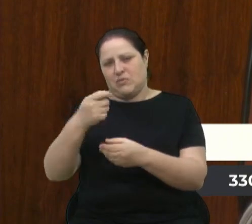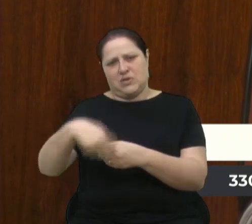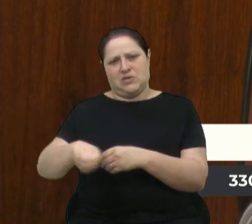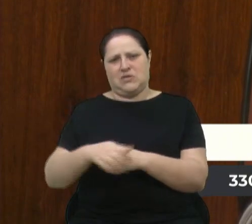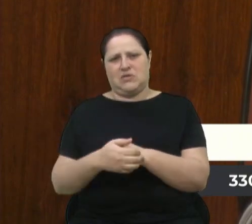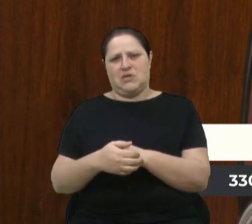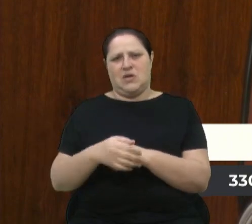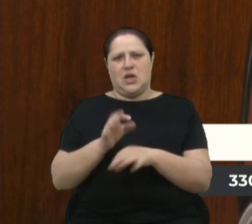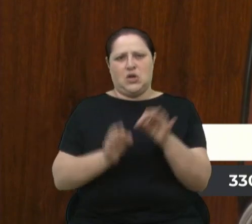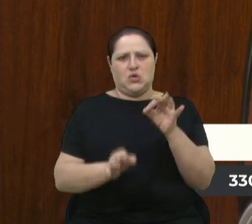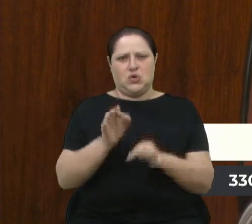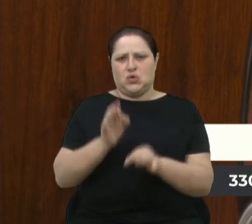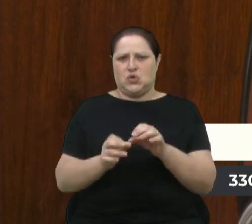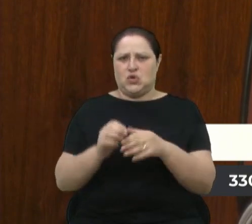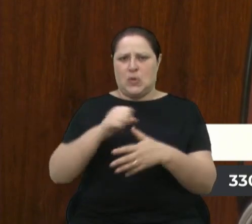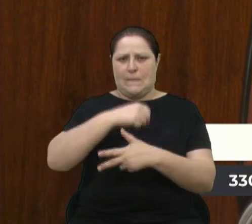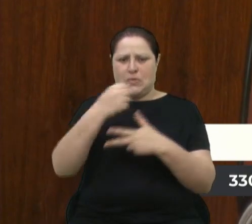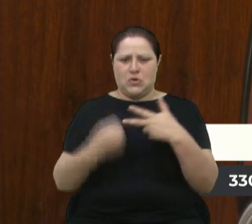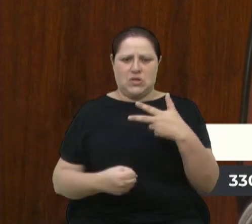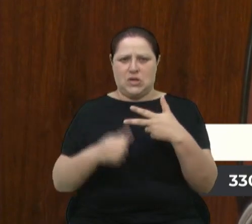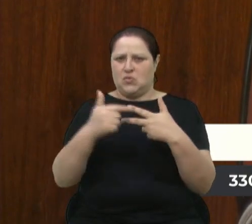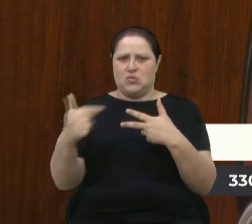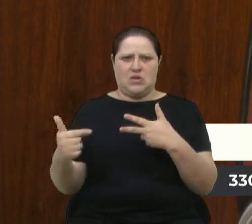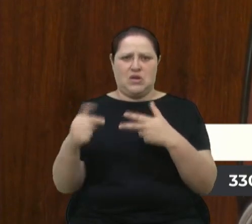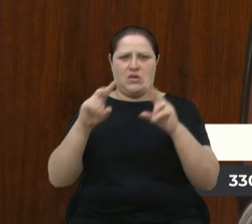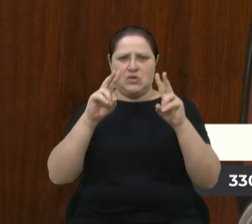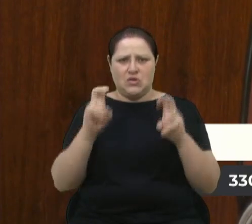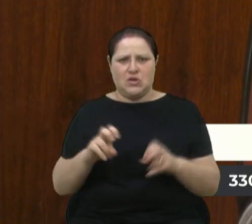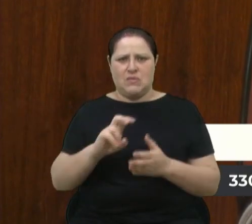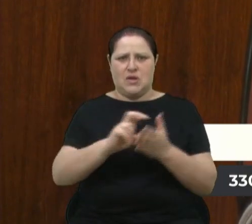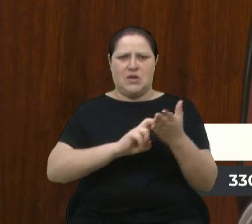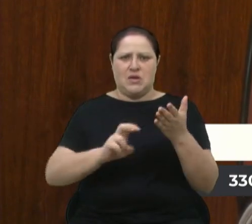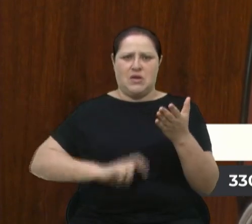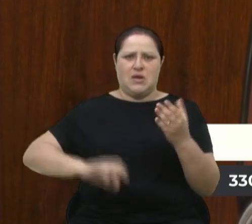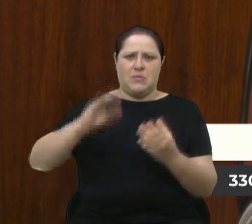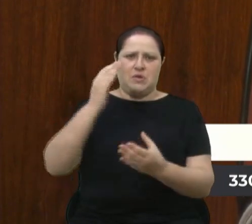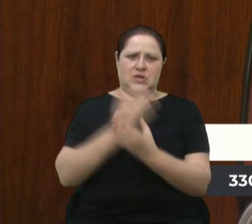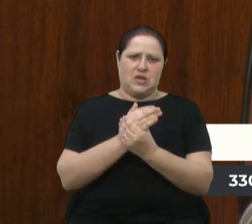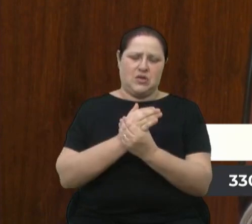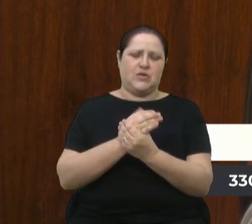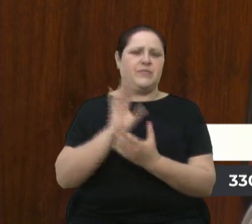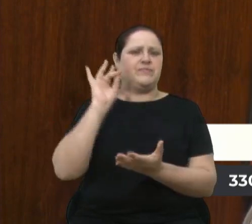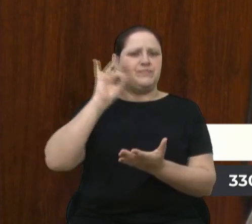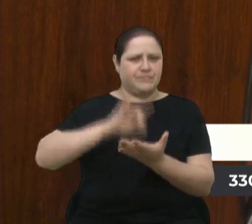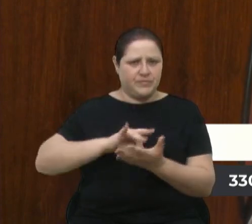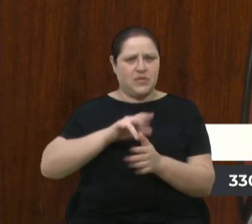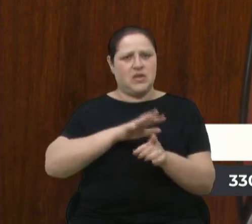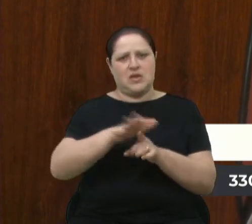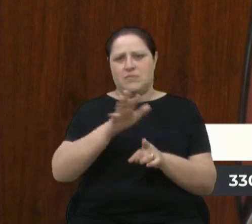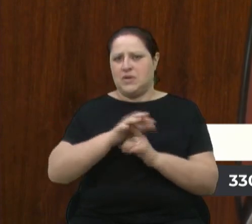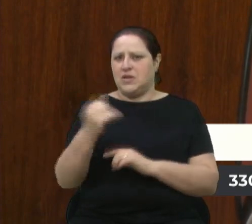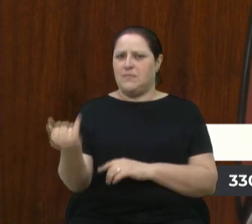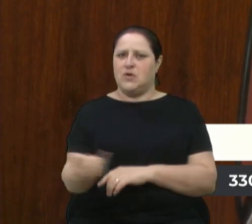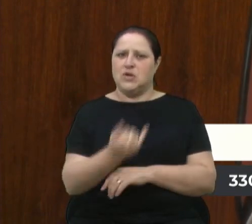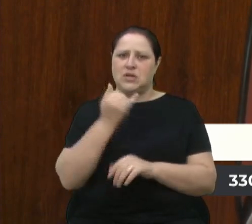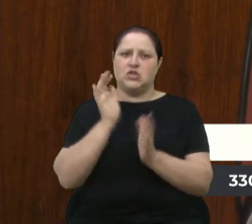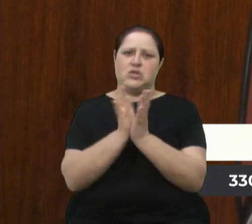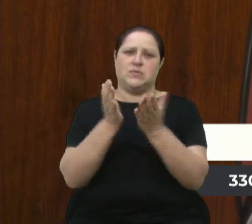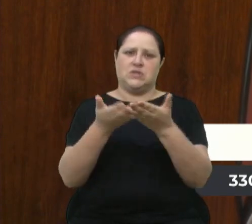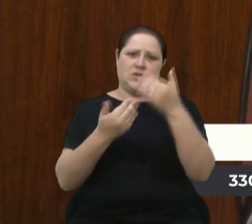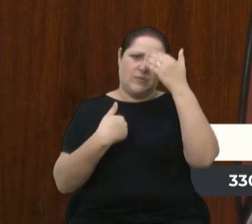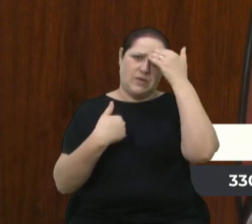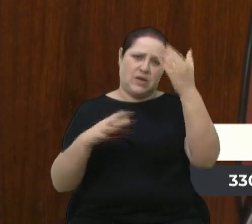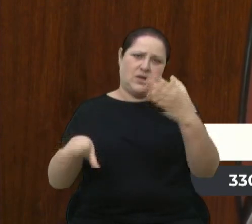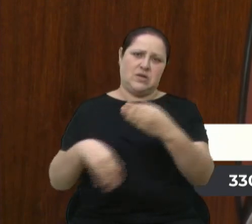Poder Judiciário não tem mais essa questão de impressão do processo. Então, realmente, é uma demanda muito importante da comissão. Obrigada